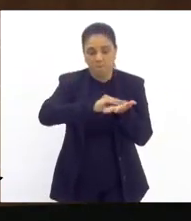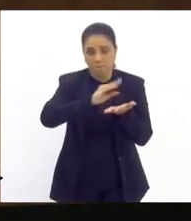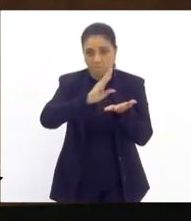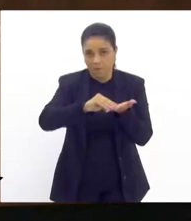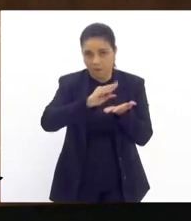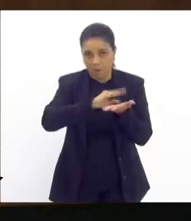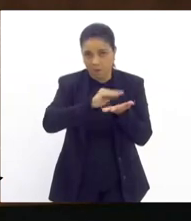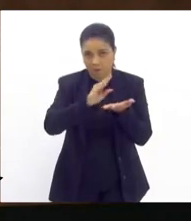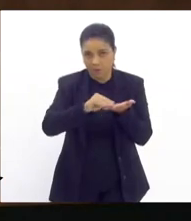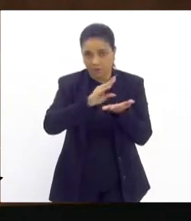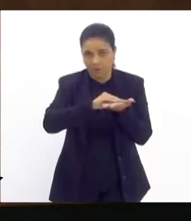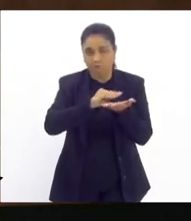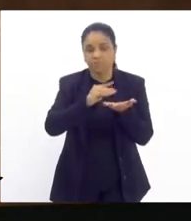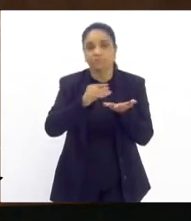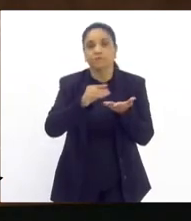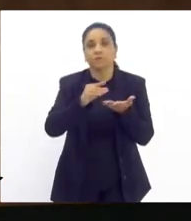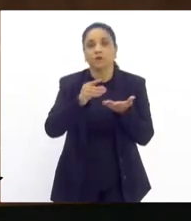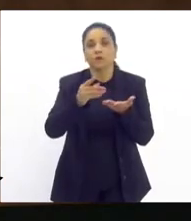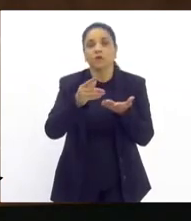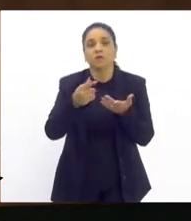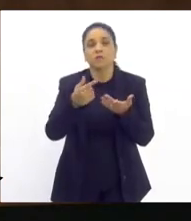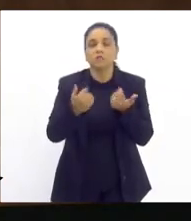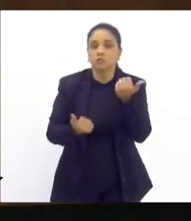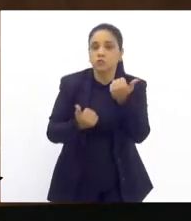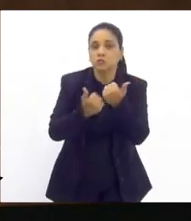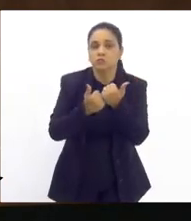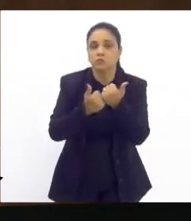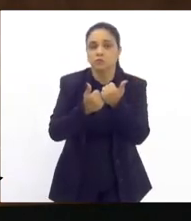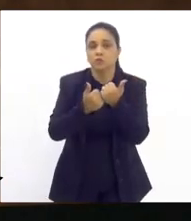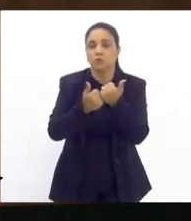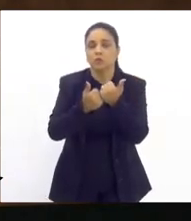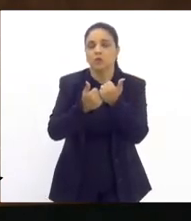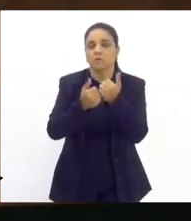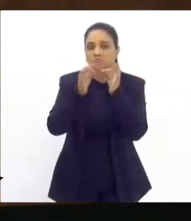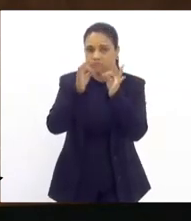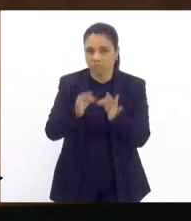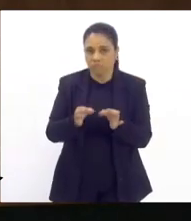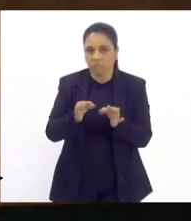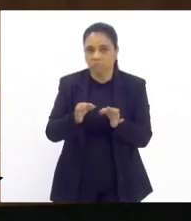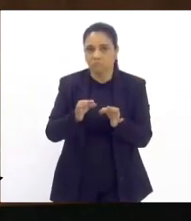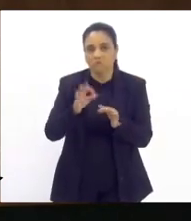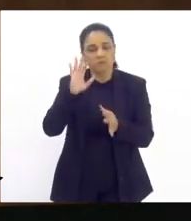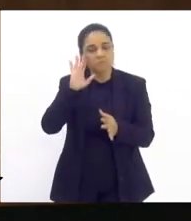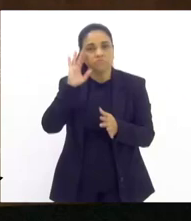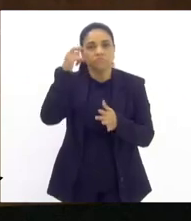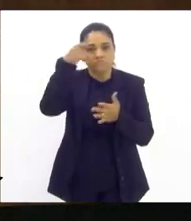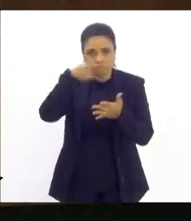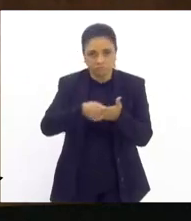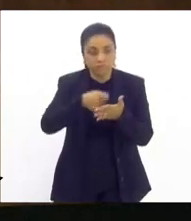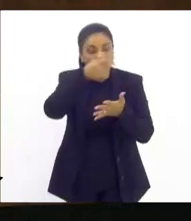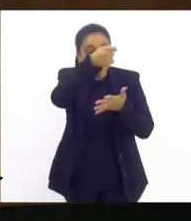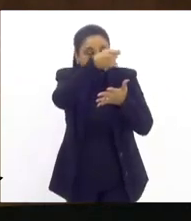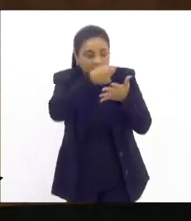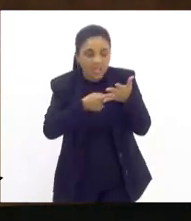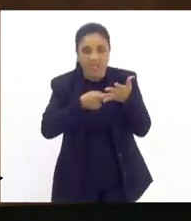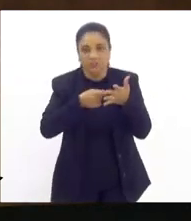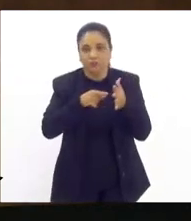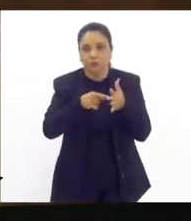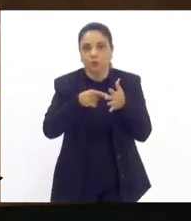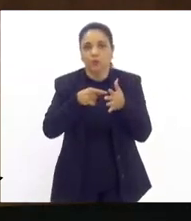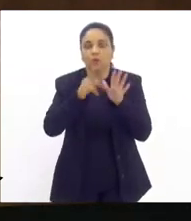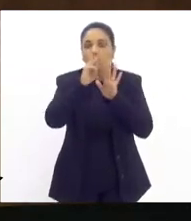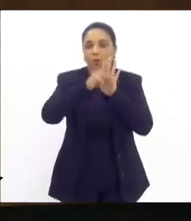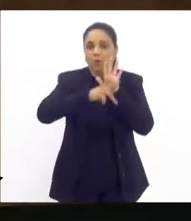nesse meio tempo a gente vai estabelecer um substantivo adequado para que chegue uma decisão final de texto e tudo mais e traga o projeto